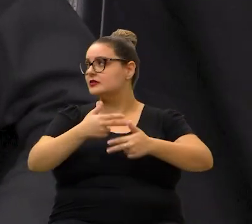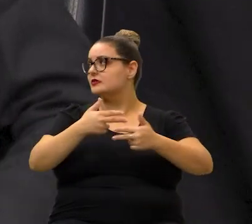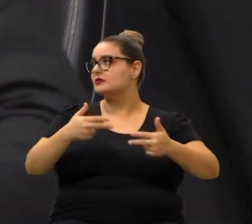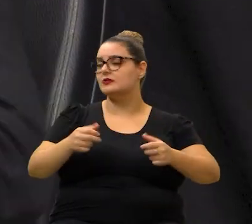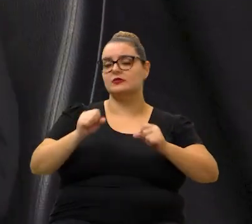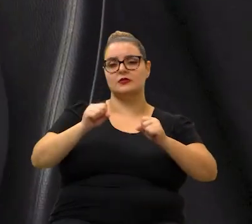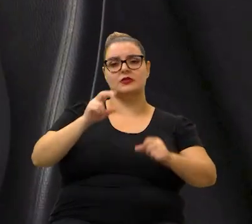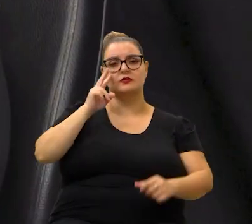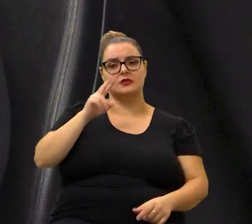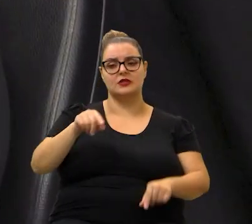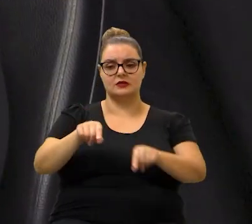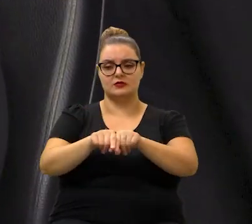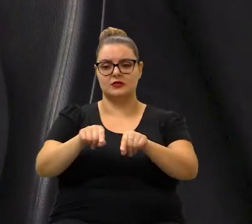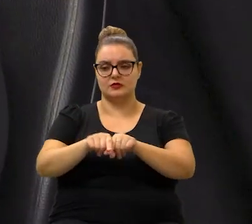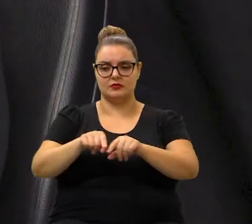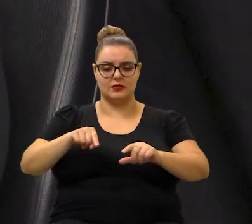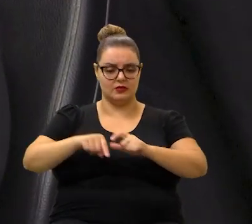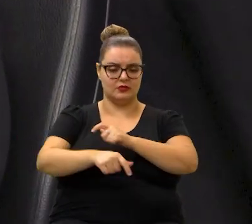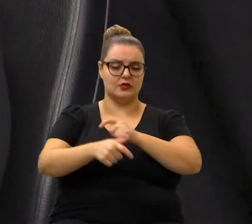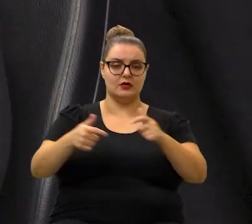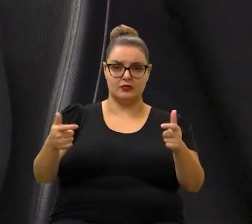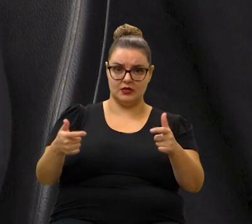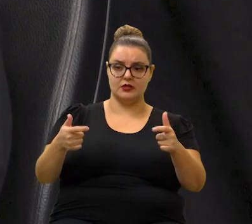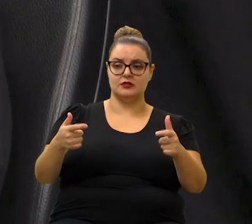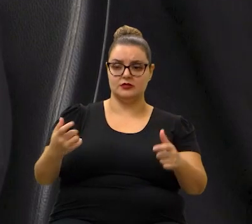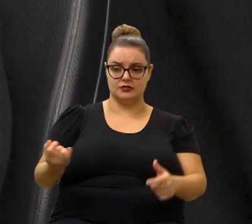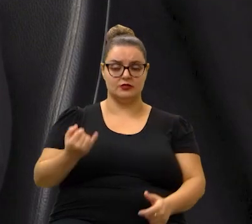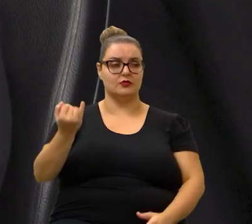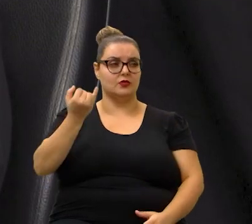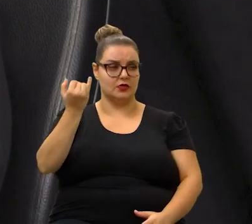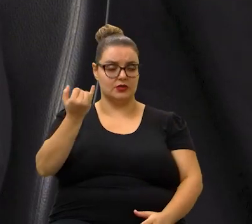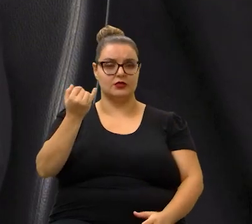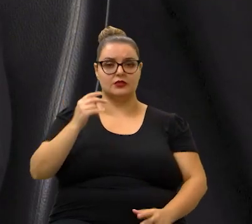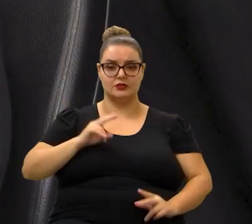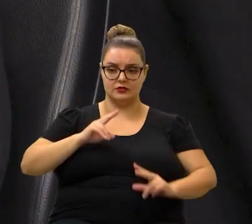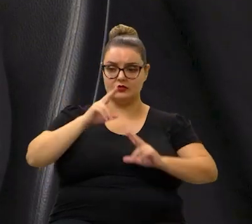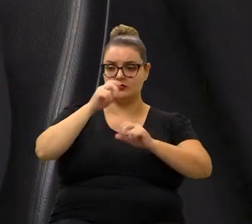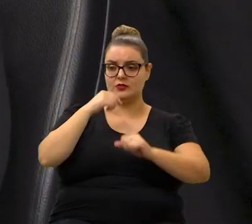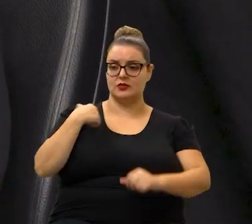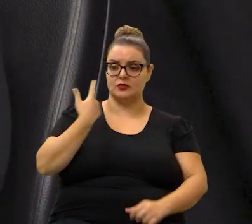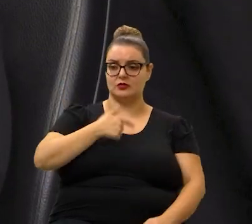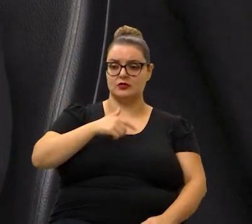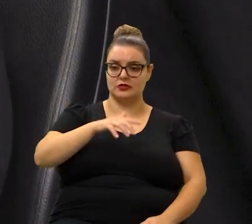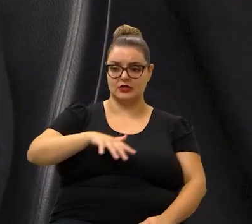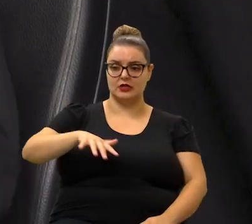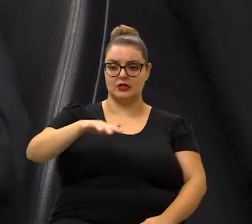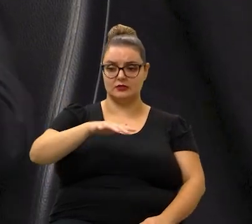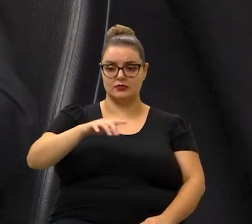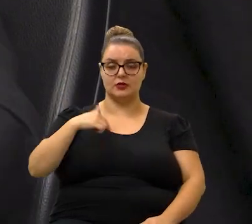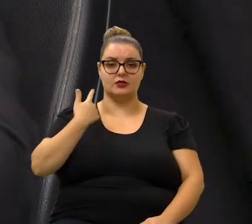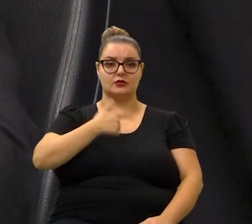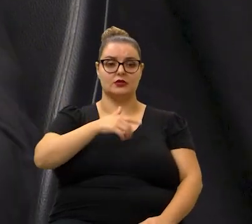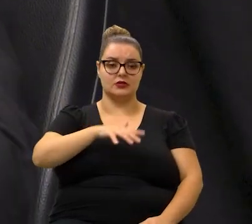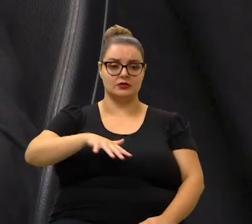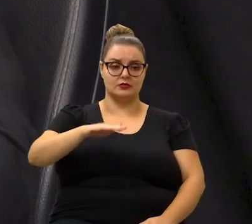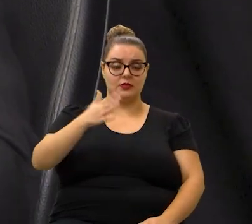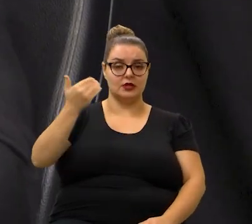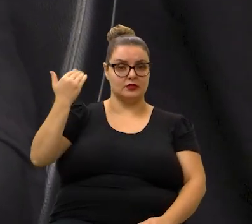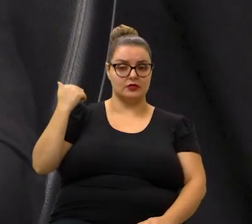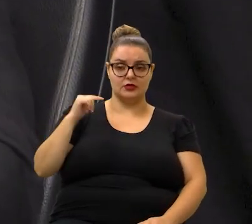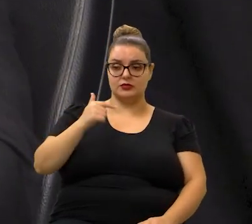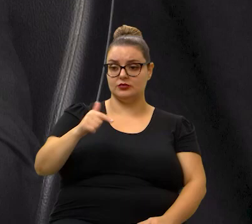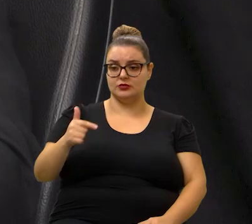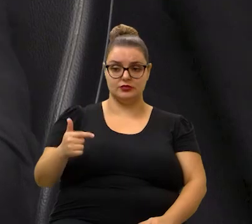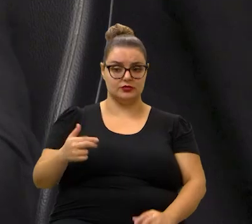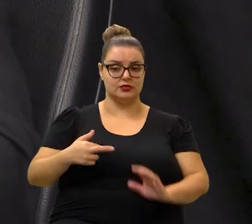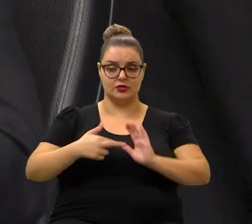a gente pode ver também uma um avanço considerável muito forte na nossa região que a nossa região antigamente não